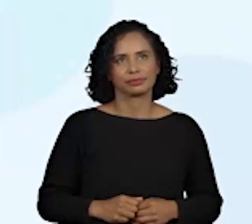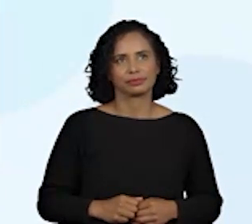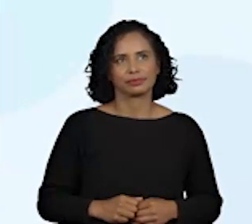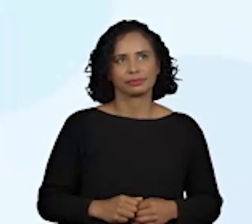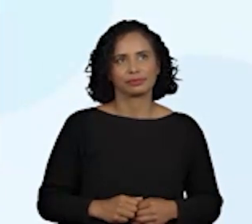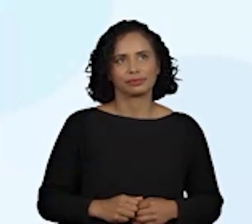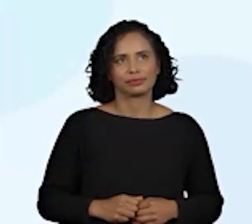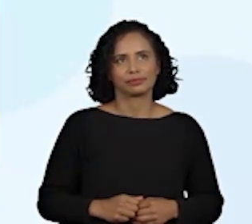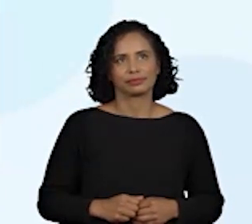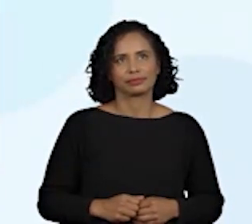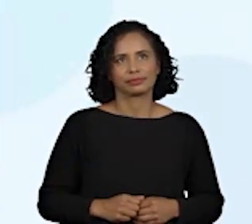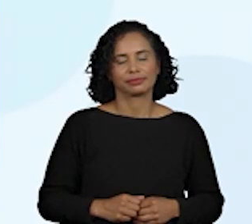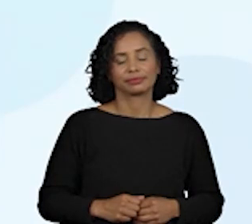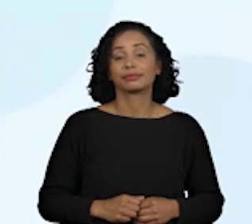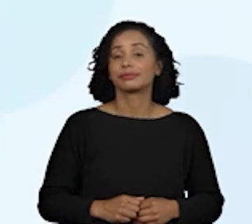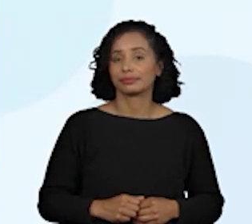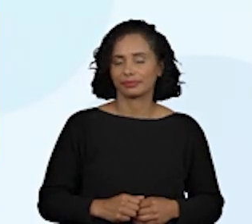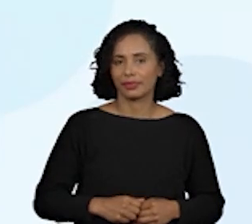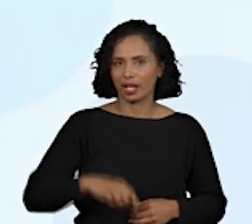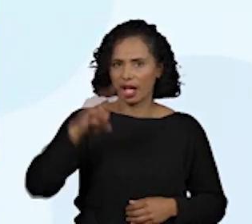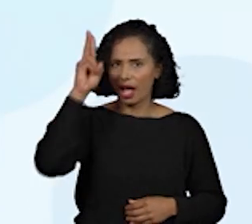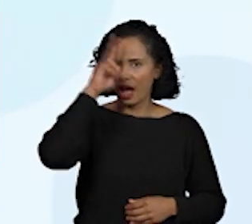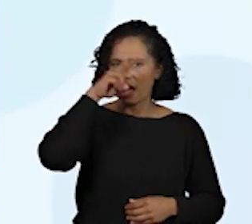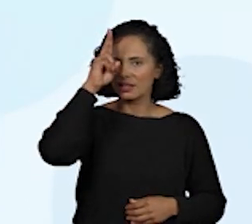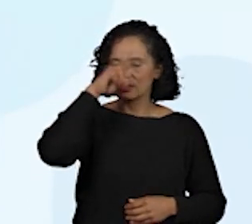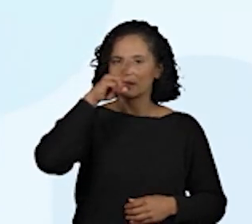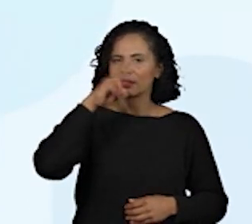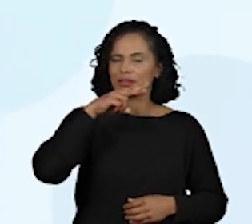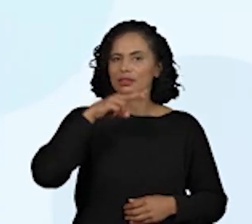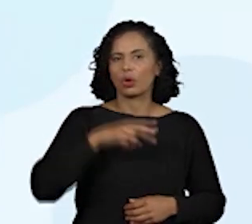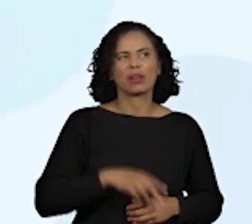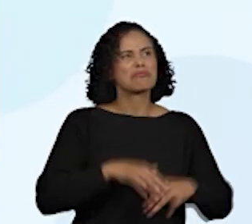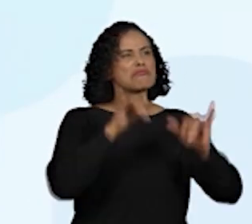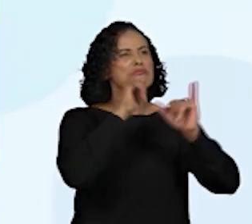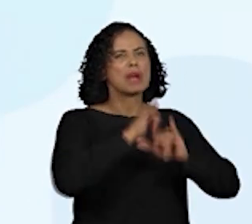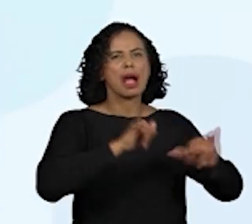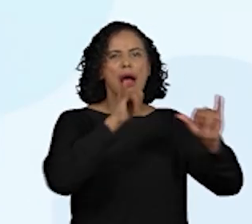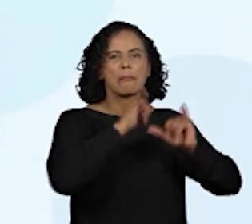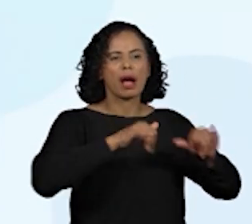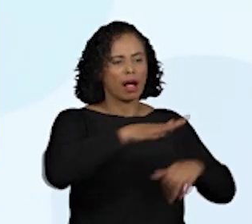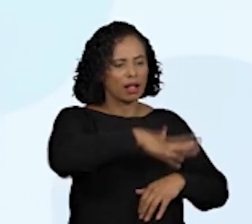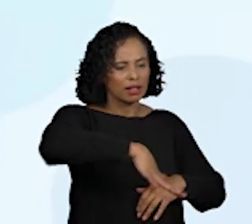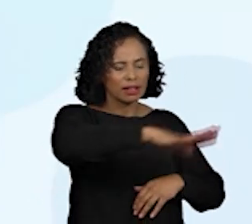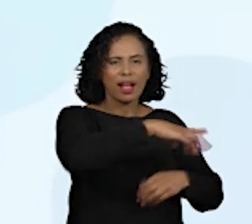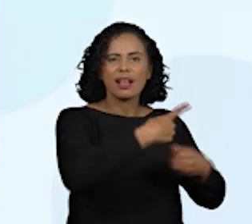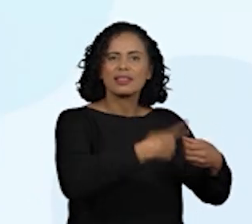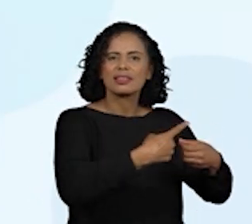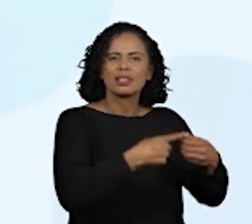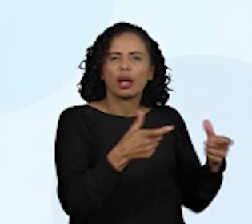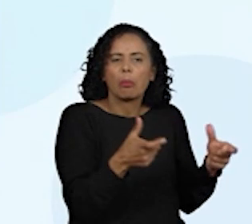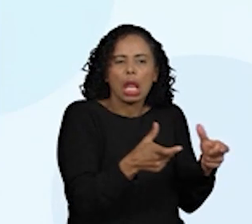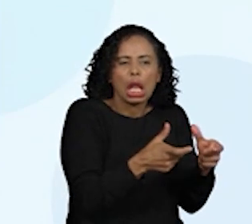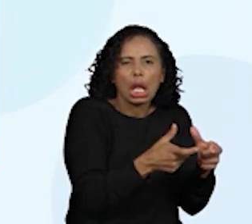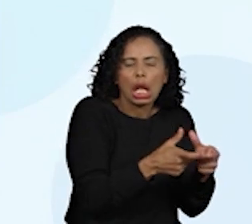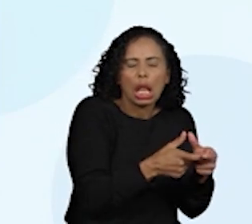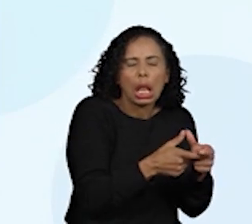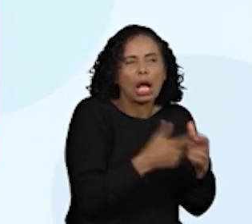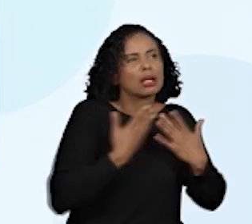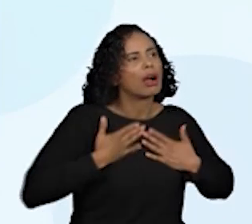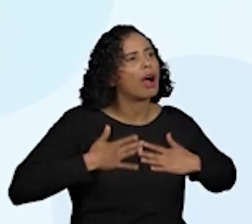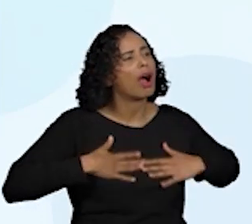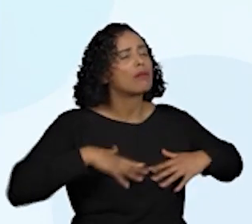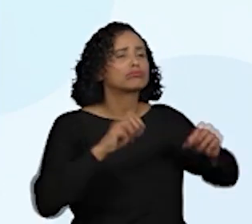A história se propagou pela pacata cidadezinha e agora Além